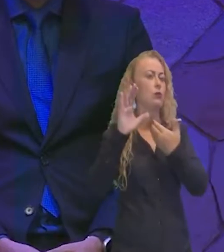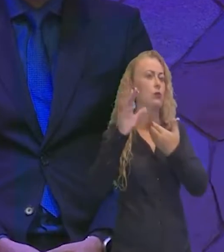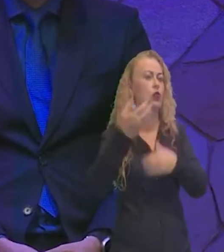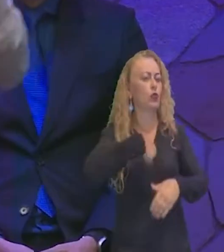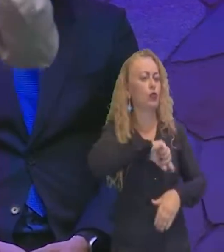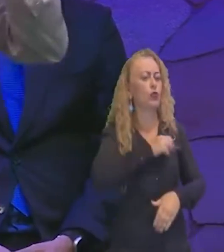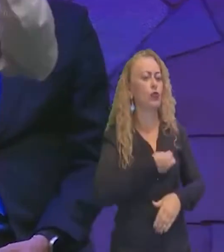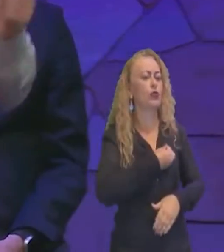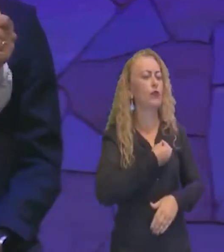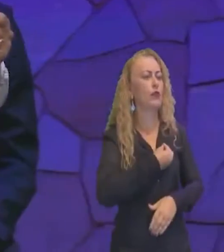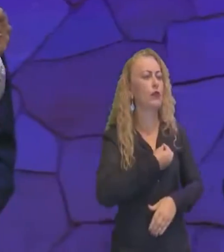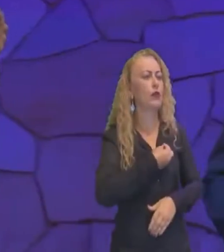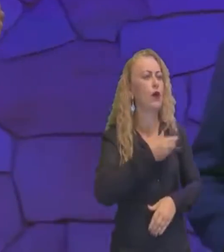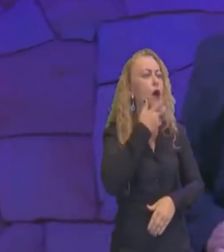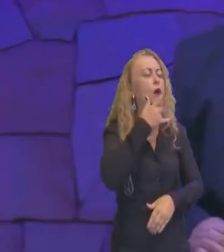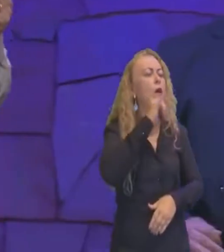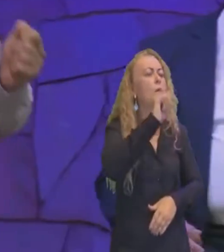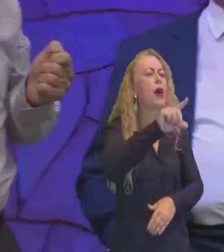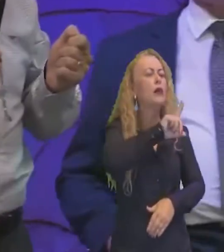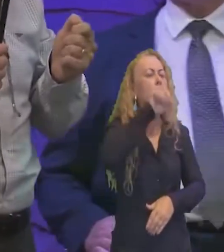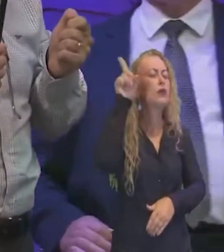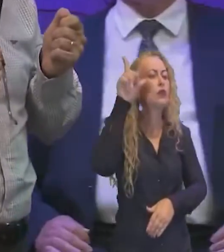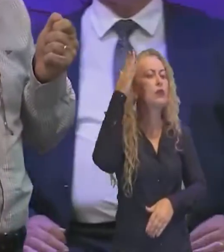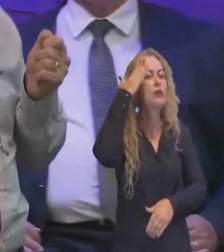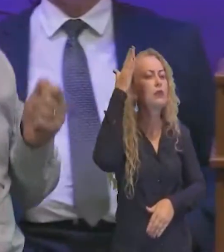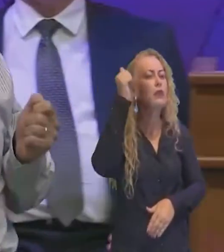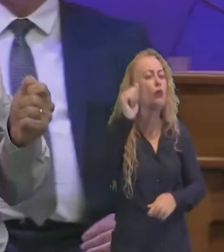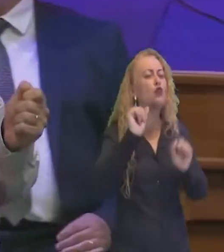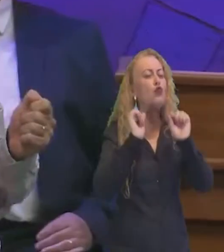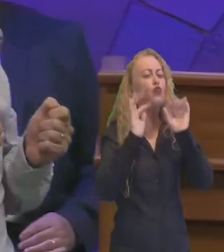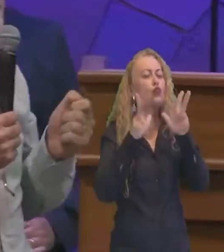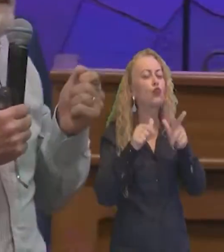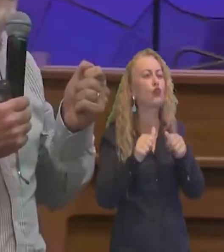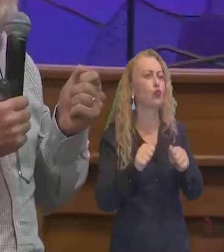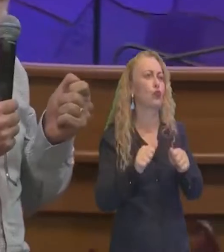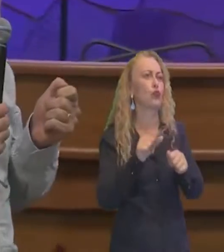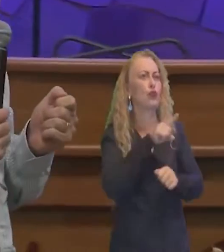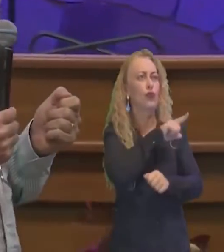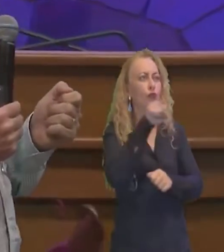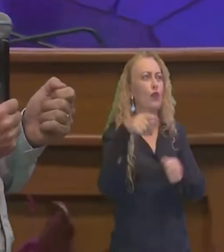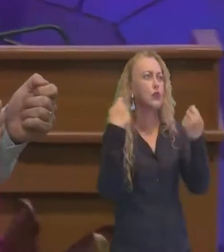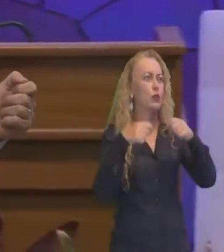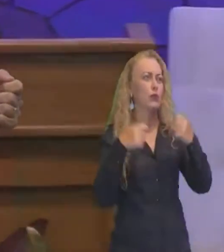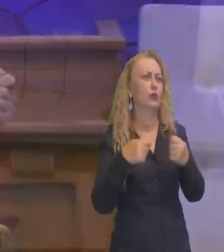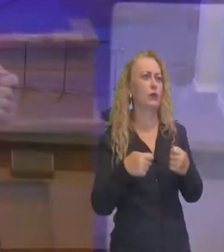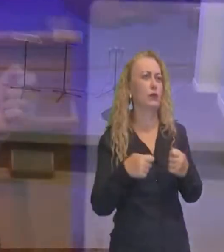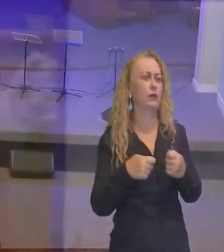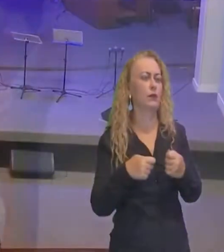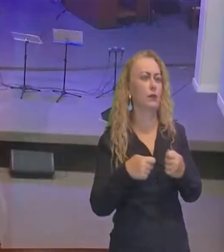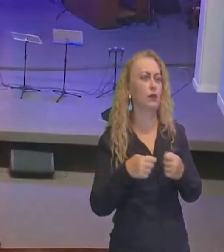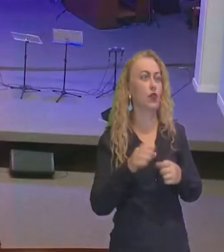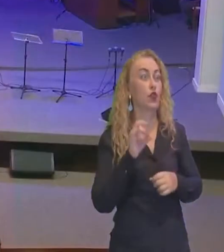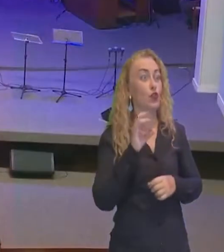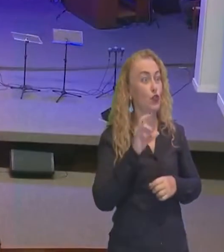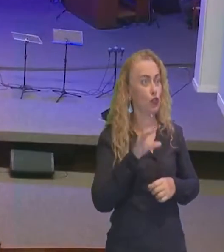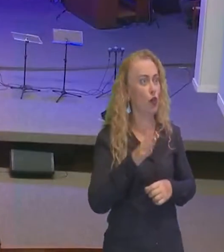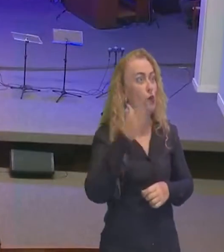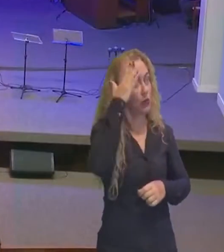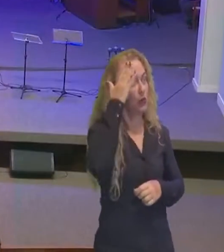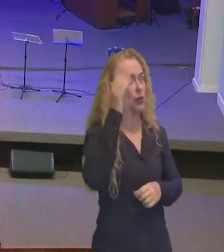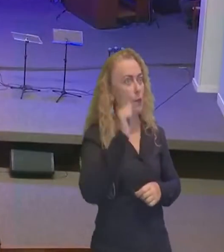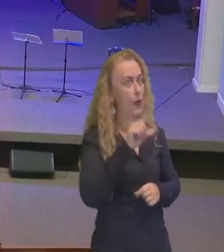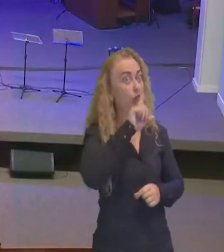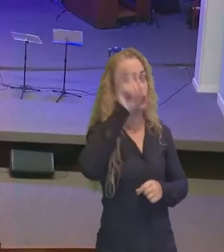O Pai sabe de tudo aquilo que você precisa. Só que esse saber